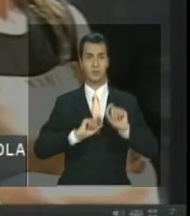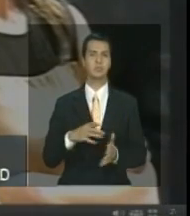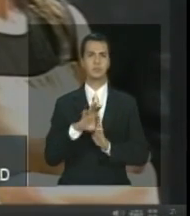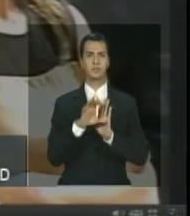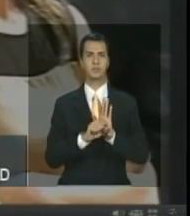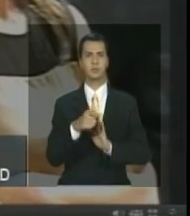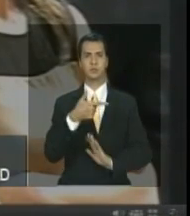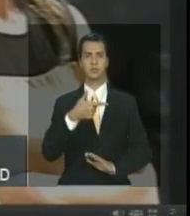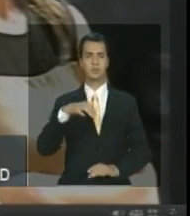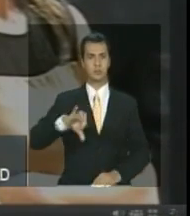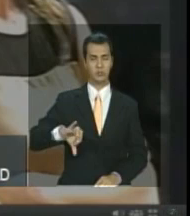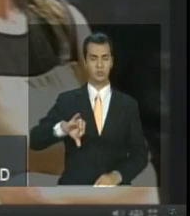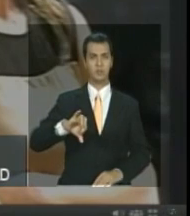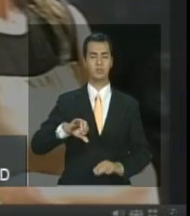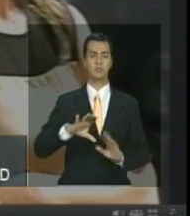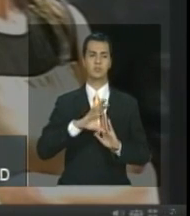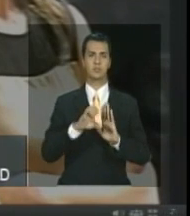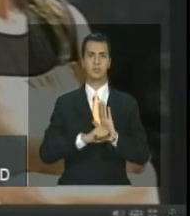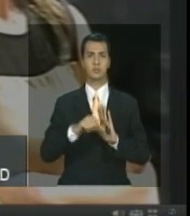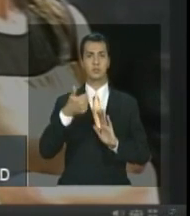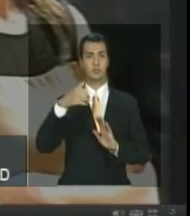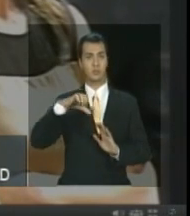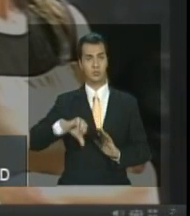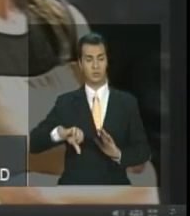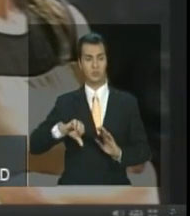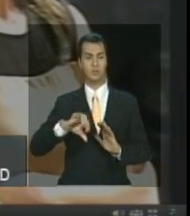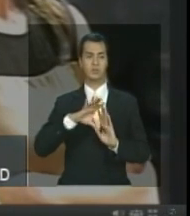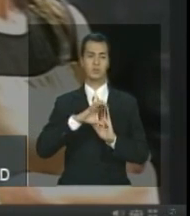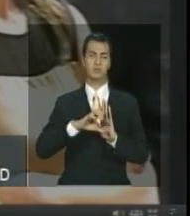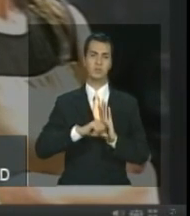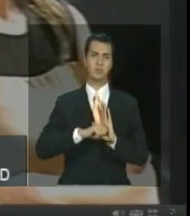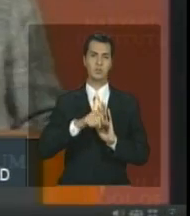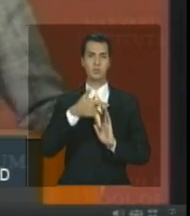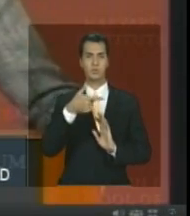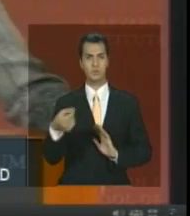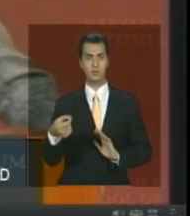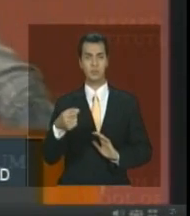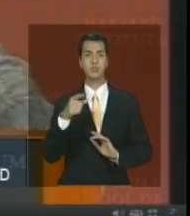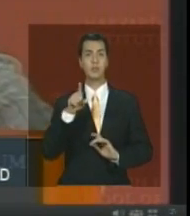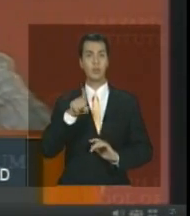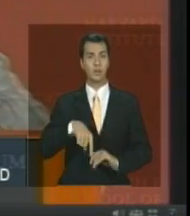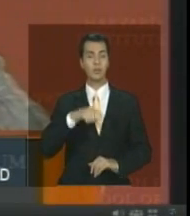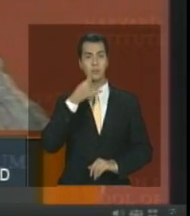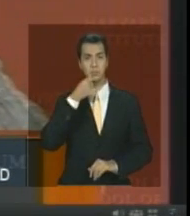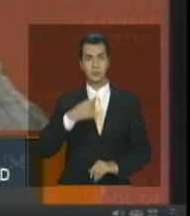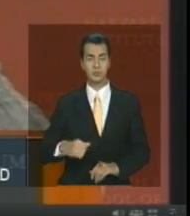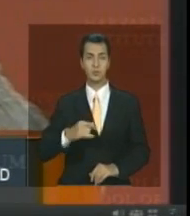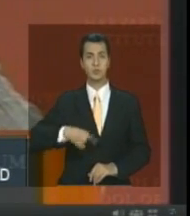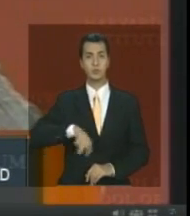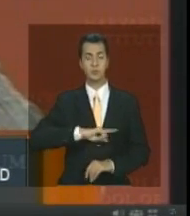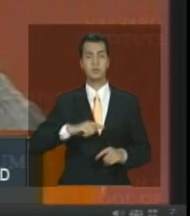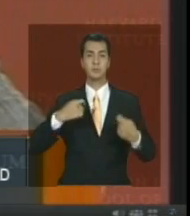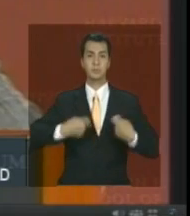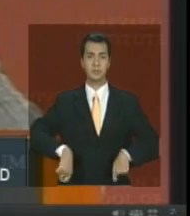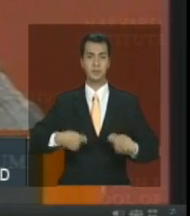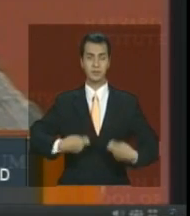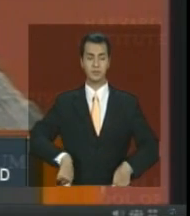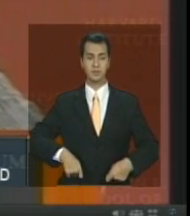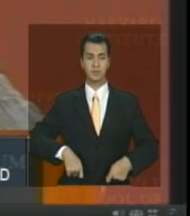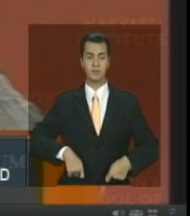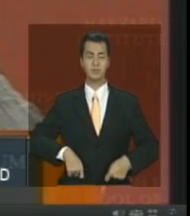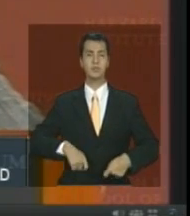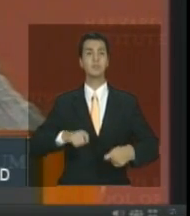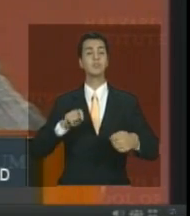questão que é do século, final do século XIX, início do XX, que é a energia elétrica, temos de assegurar rede de